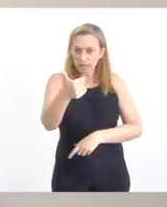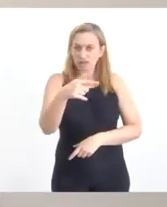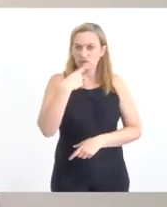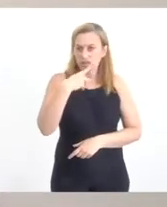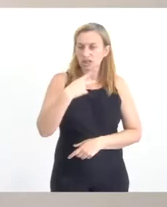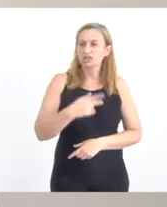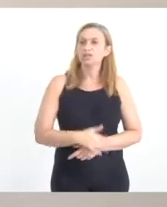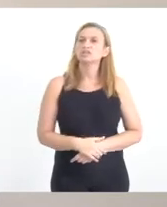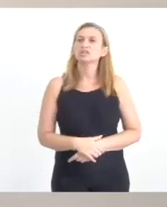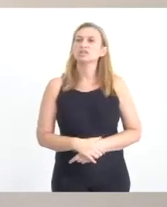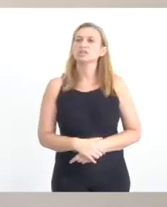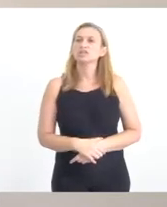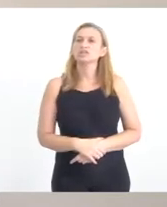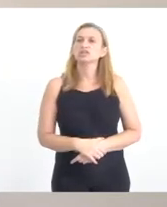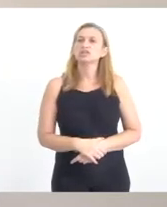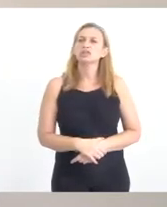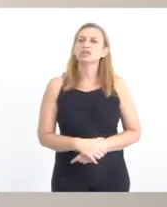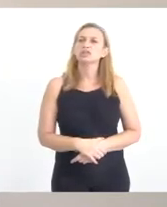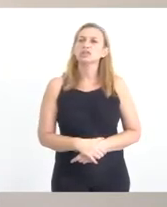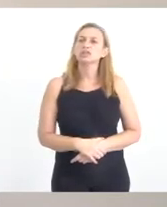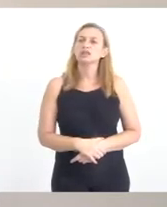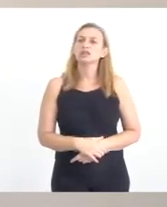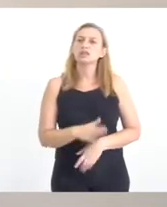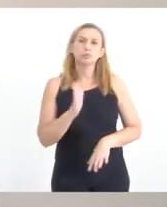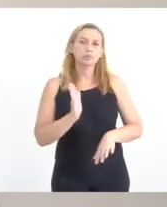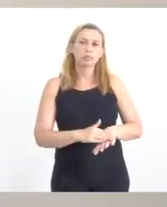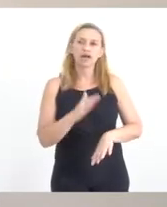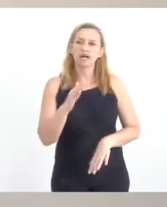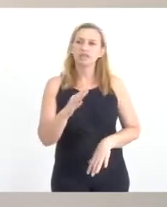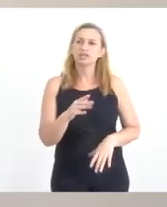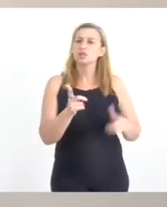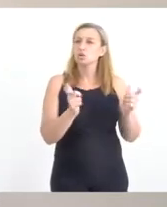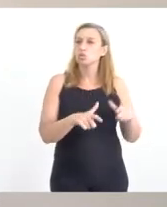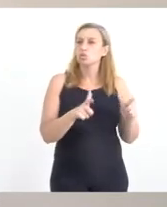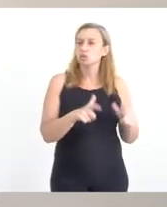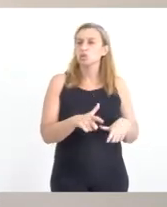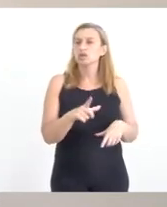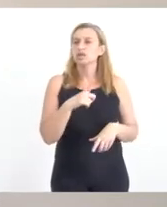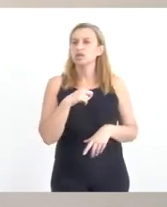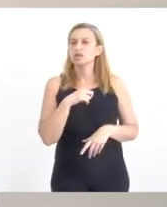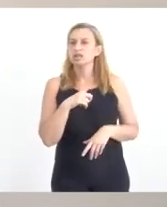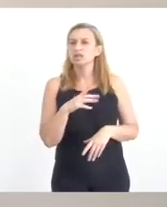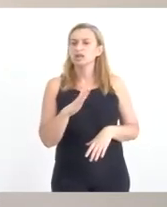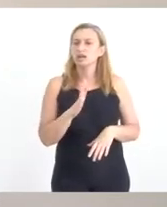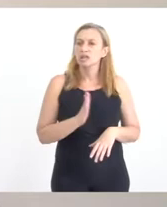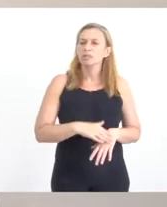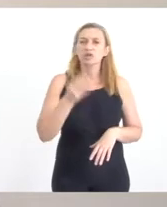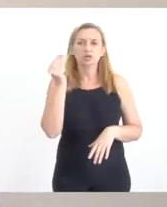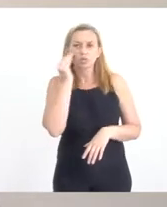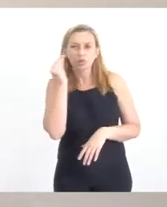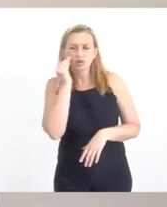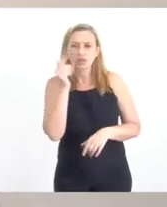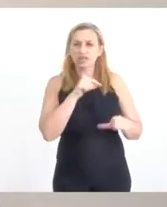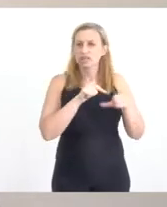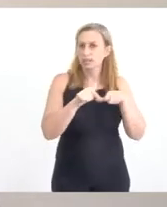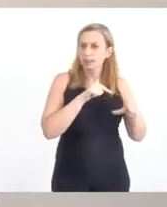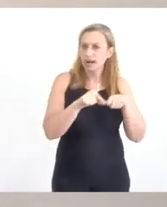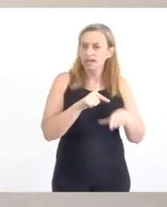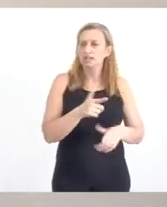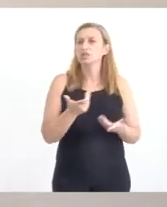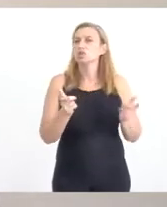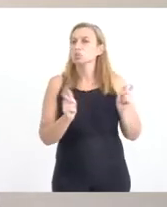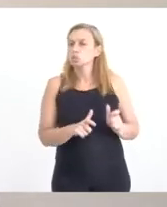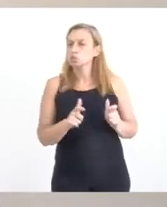falando a violência armada ela se concentra infelizmente muito mais em lugares onde os índios têm menos oportunidades de empregos